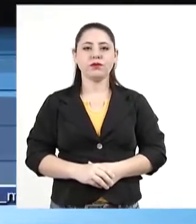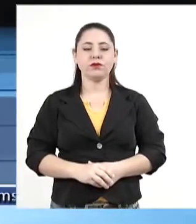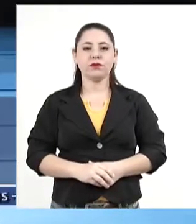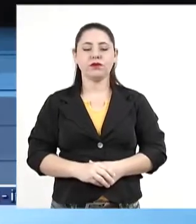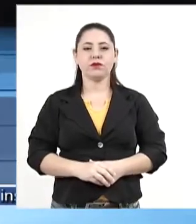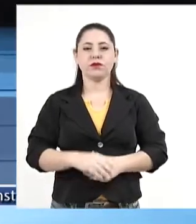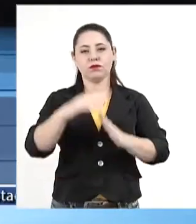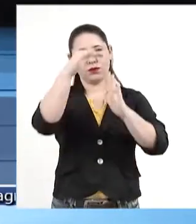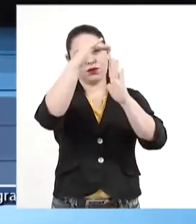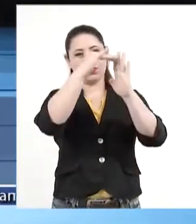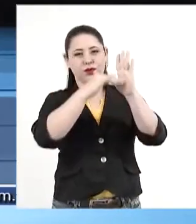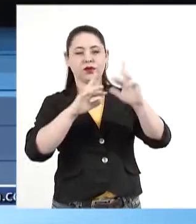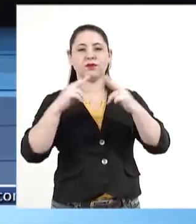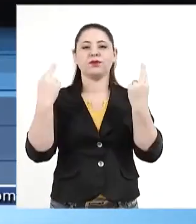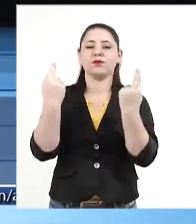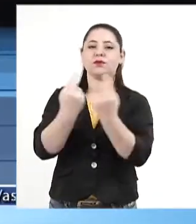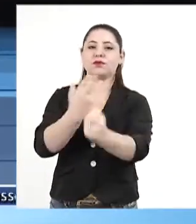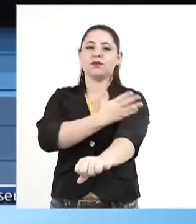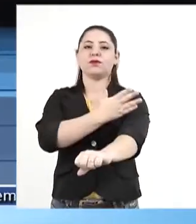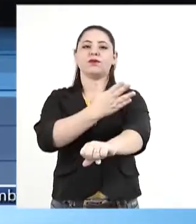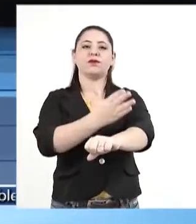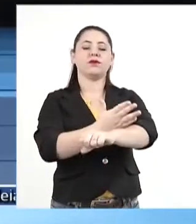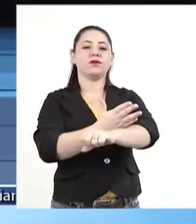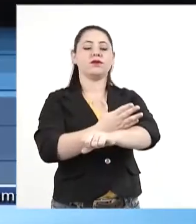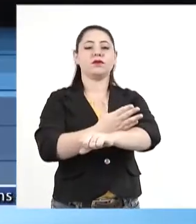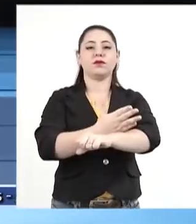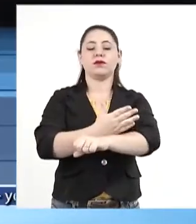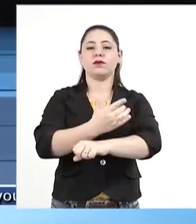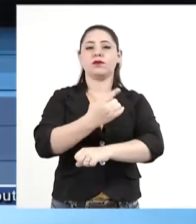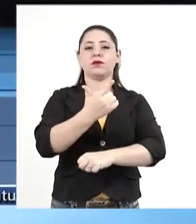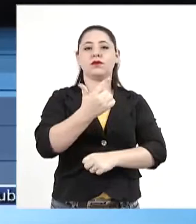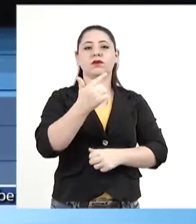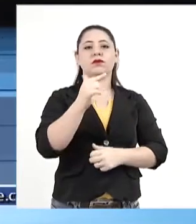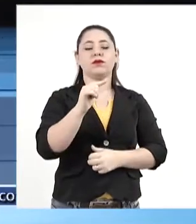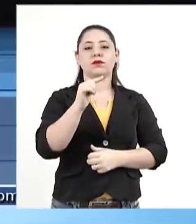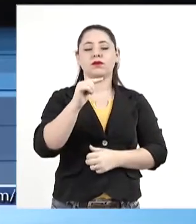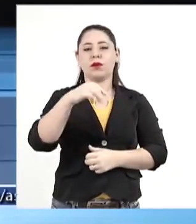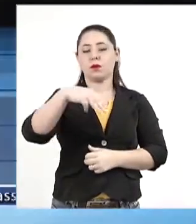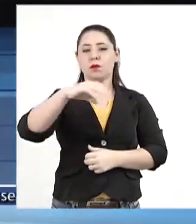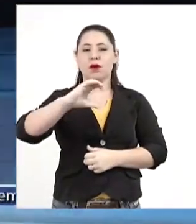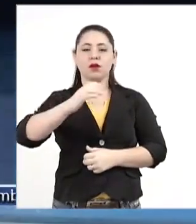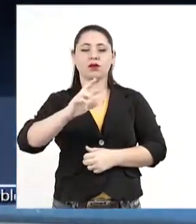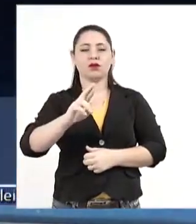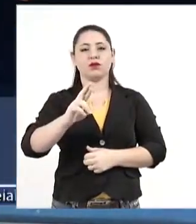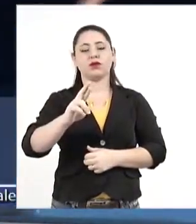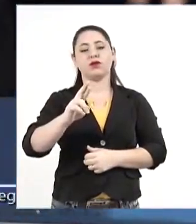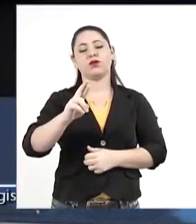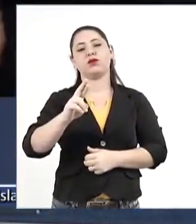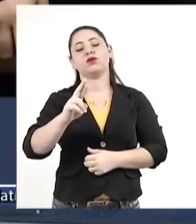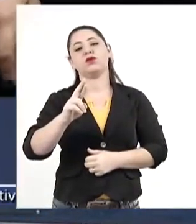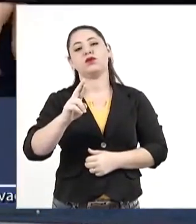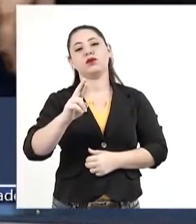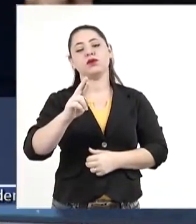Expediente da sessão ordinária do dia 3 de março de 2020.